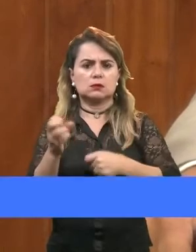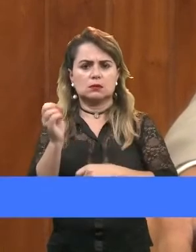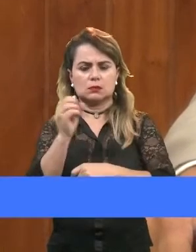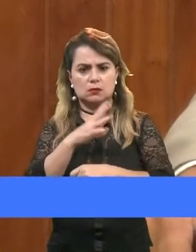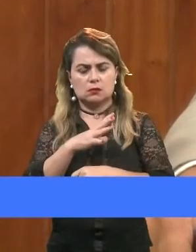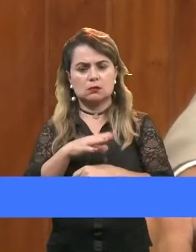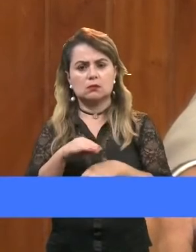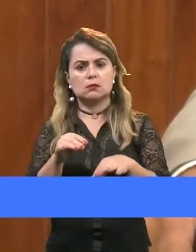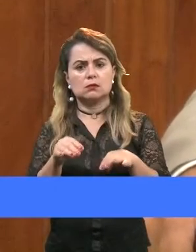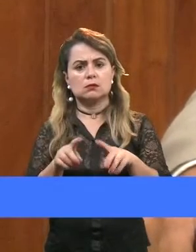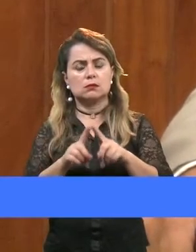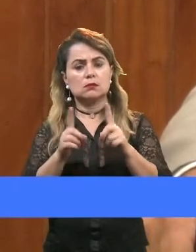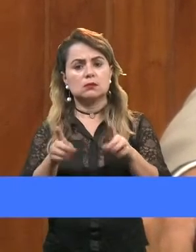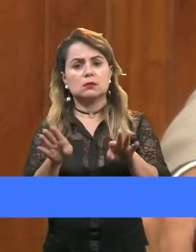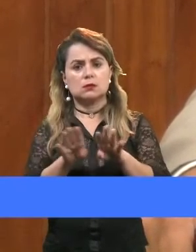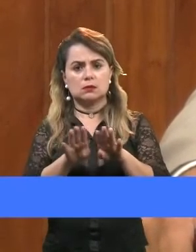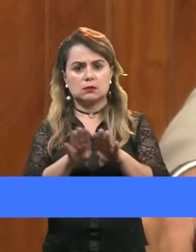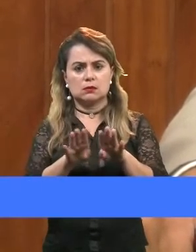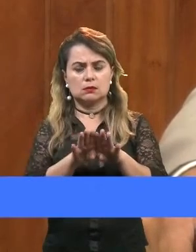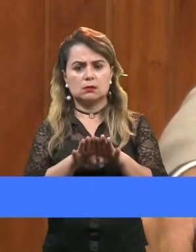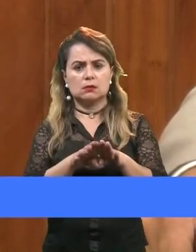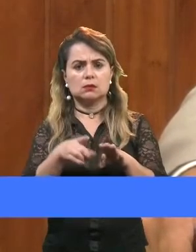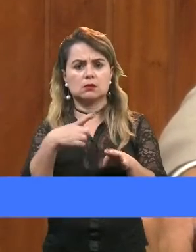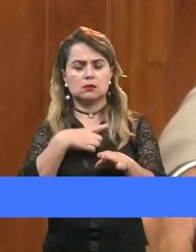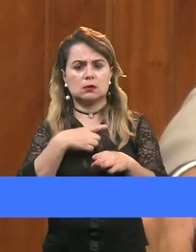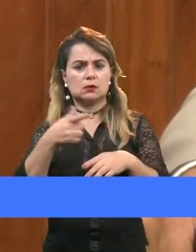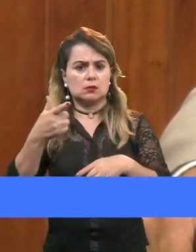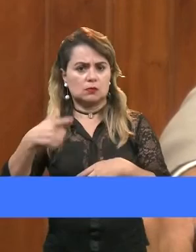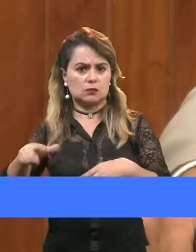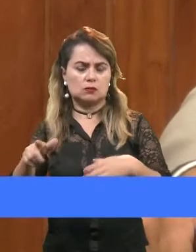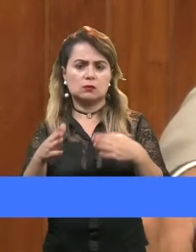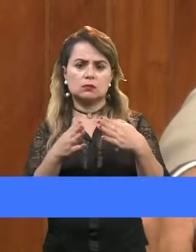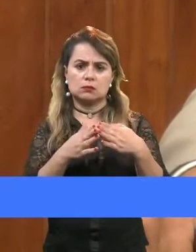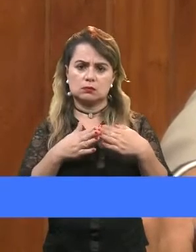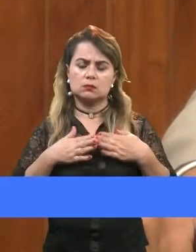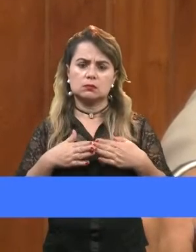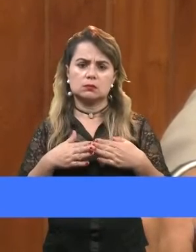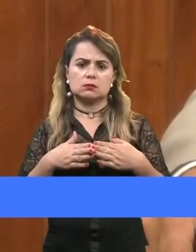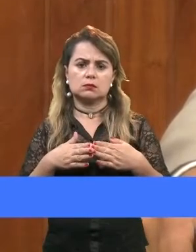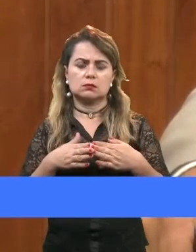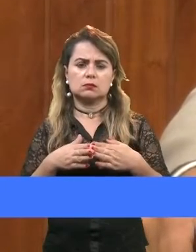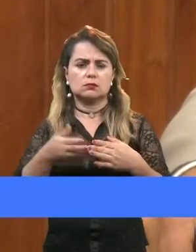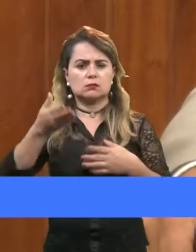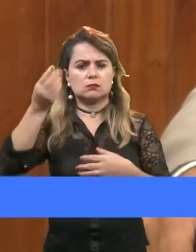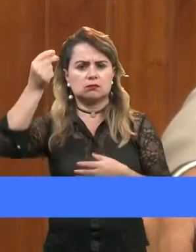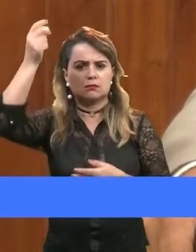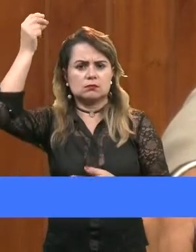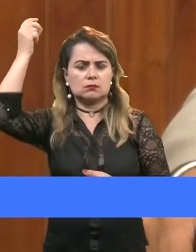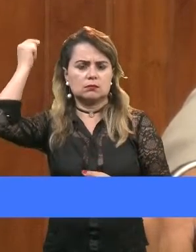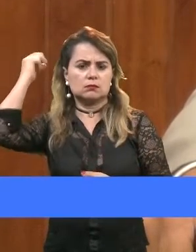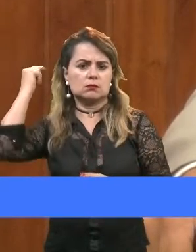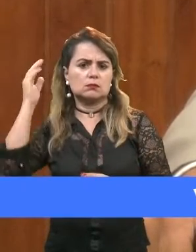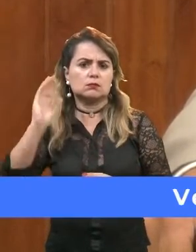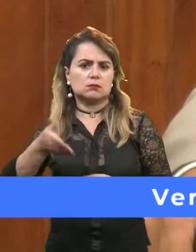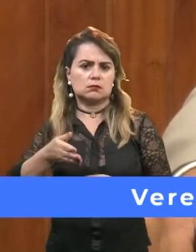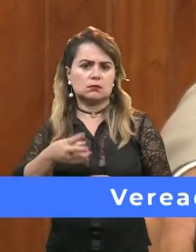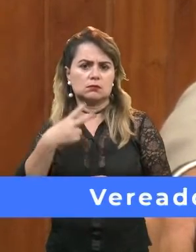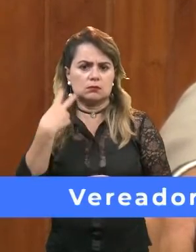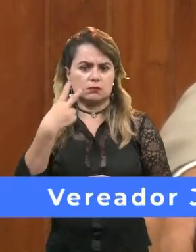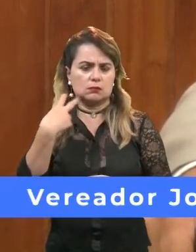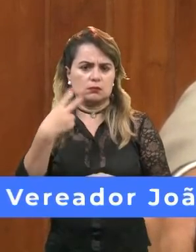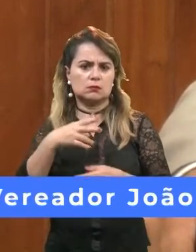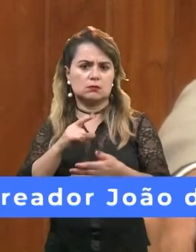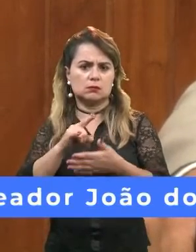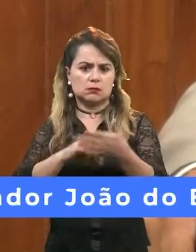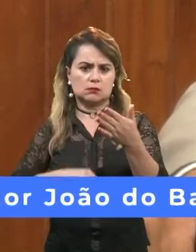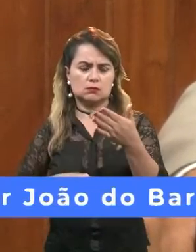Alcibiades Espadoto, mas tem aí uma reivindicação muito antiga também do vereador Maurício, que é